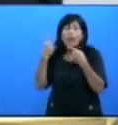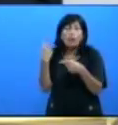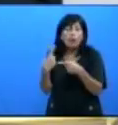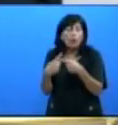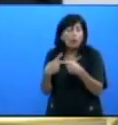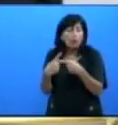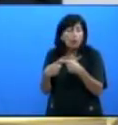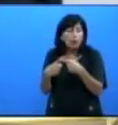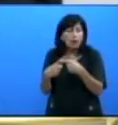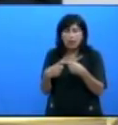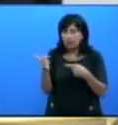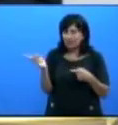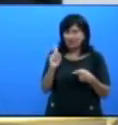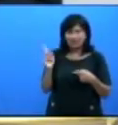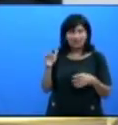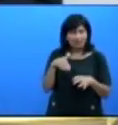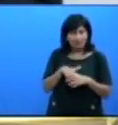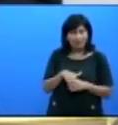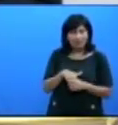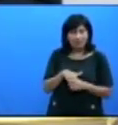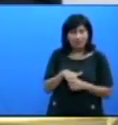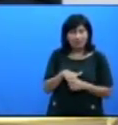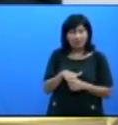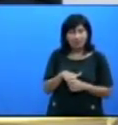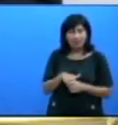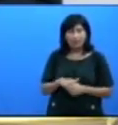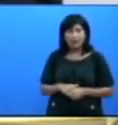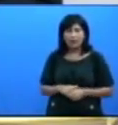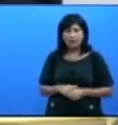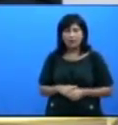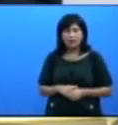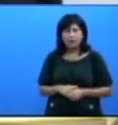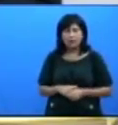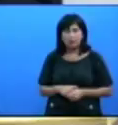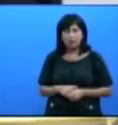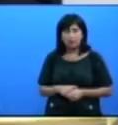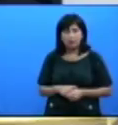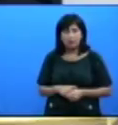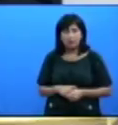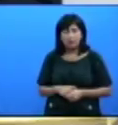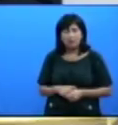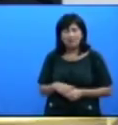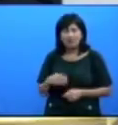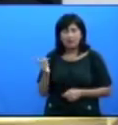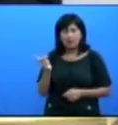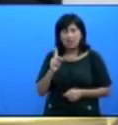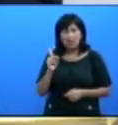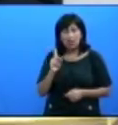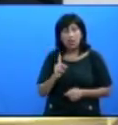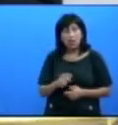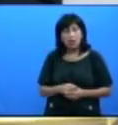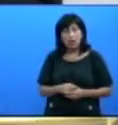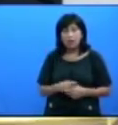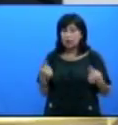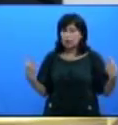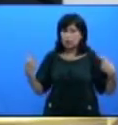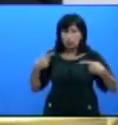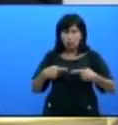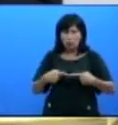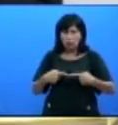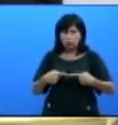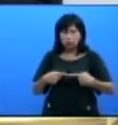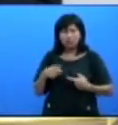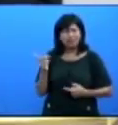vou votar favorável às emendas ou contrário. Então, eu não estou favorável e nem contra as